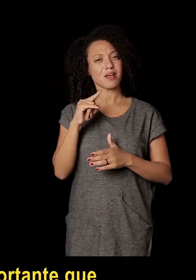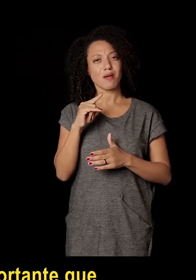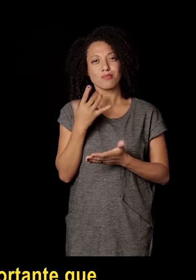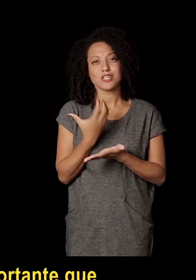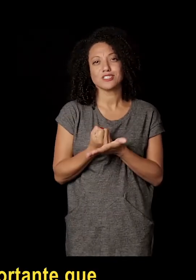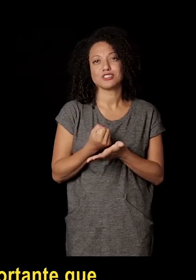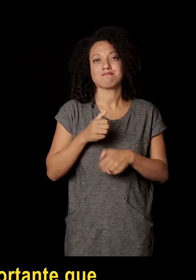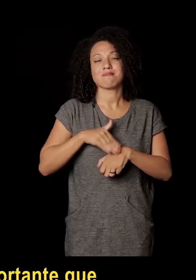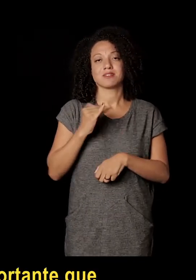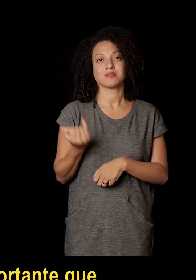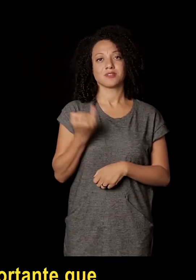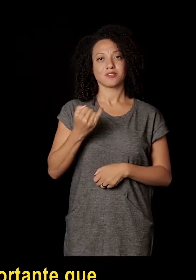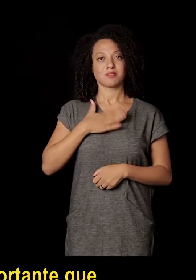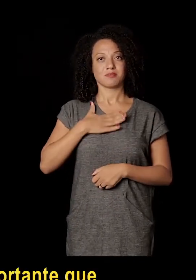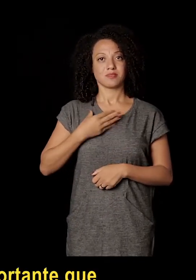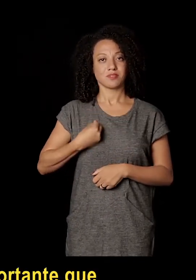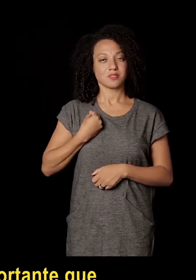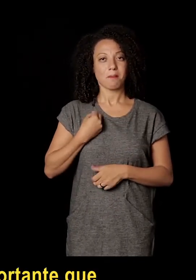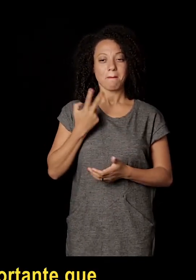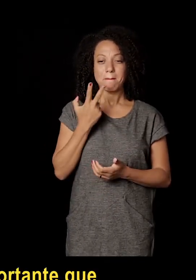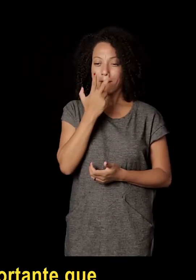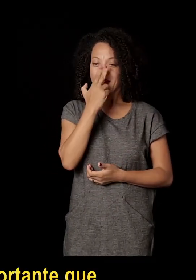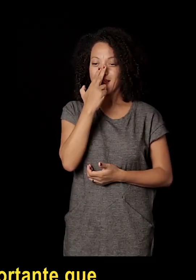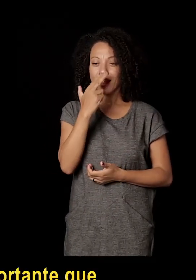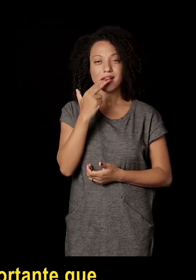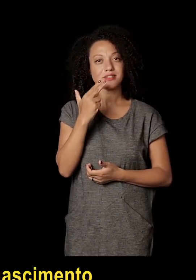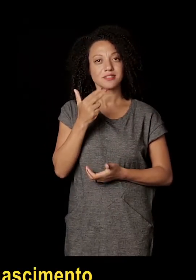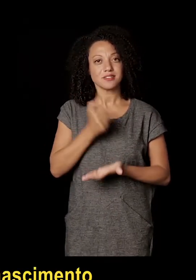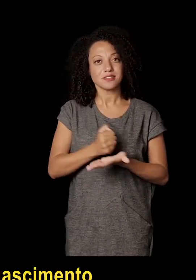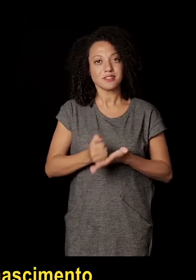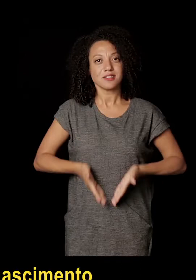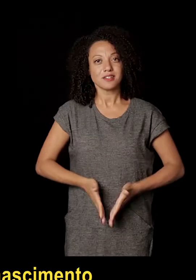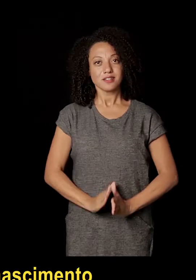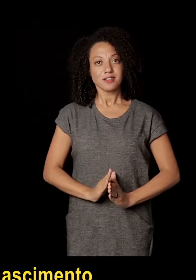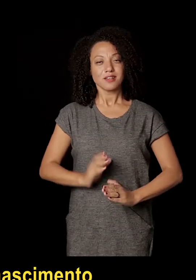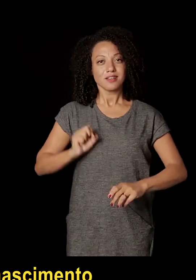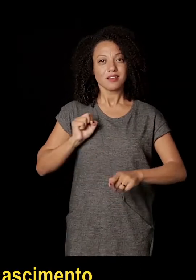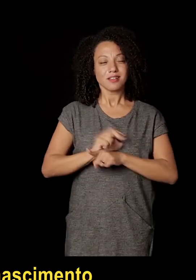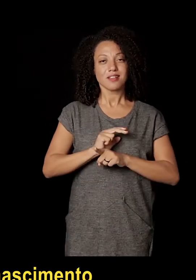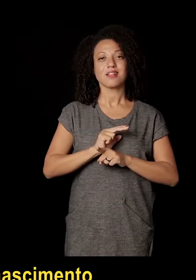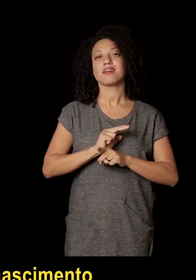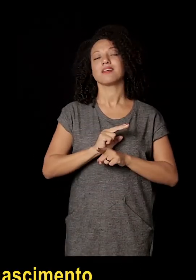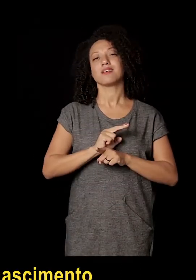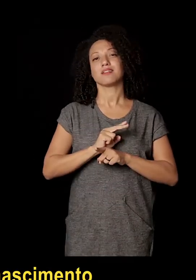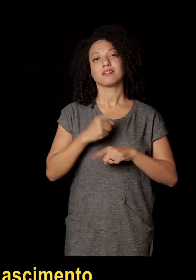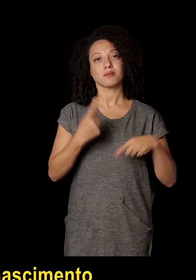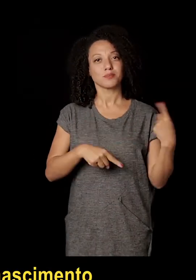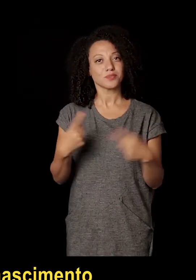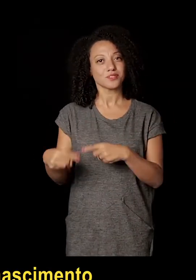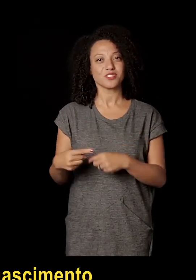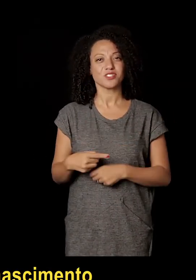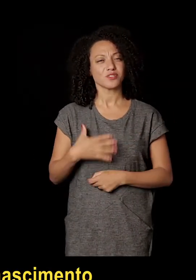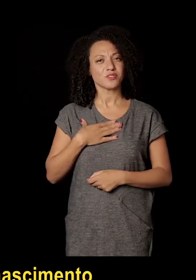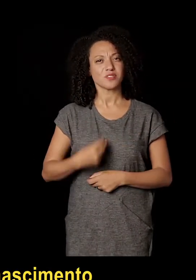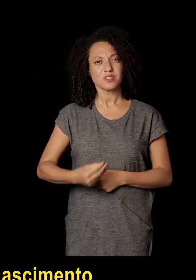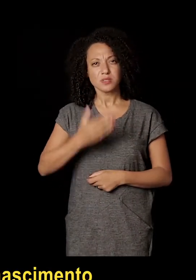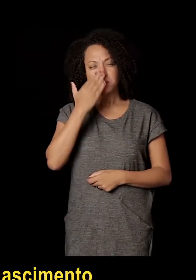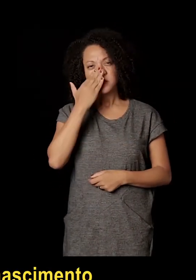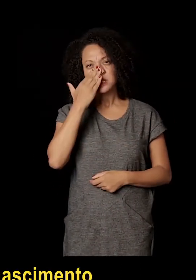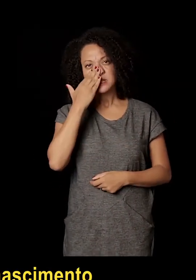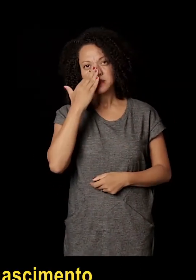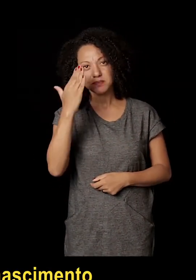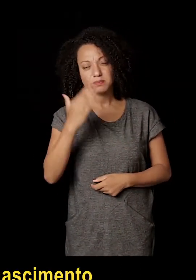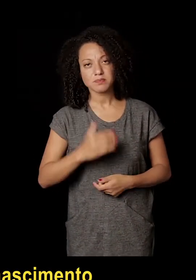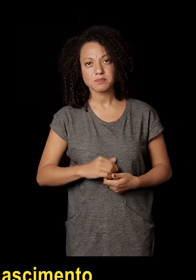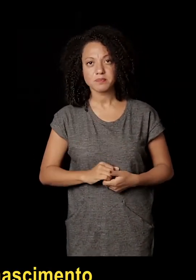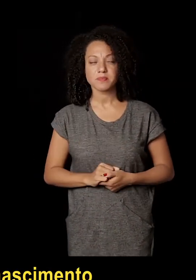meu documento mais importante que eu tenho. É uma espécie de certidão de nascimento política. Um grandíssimo